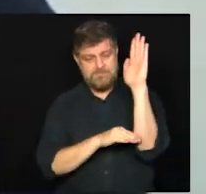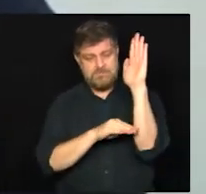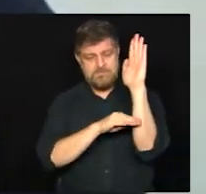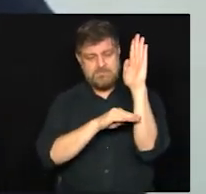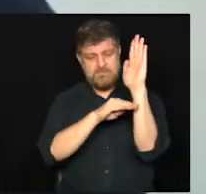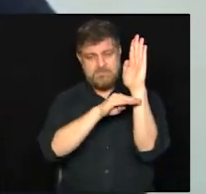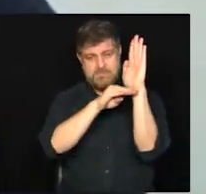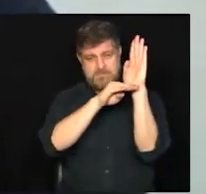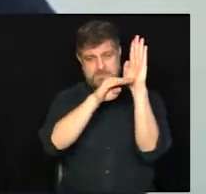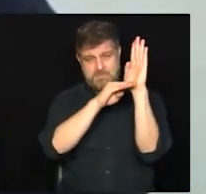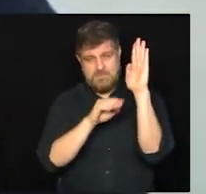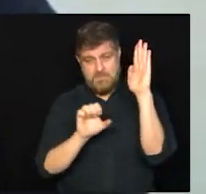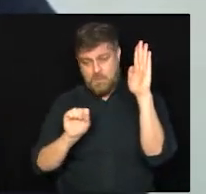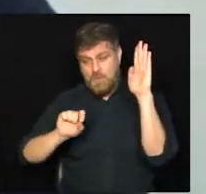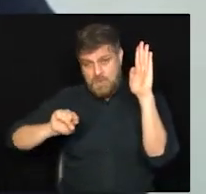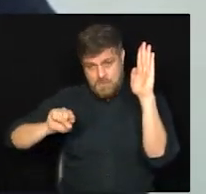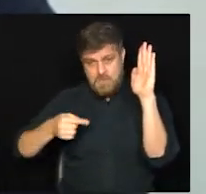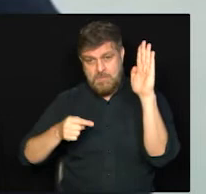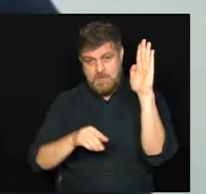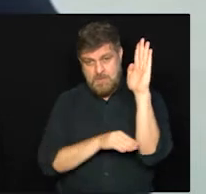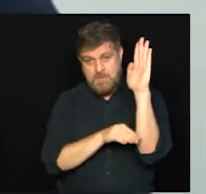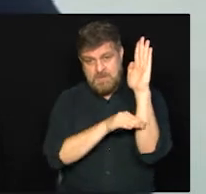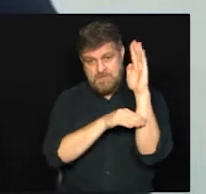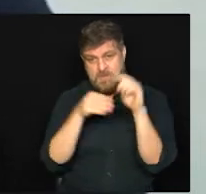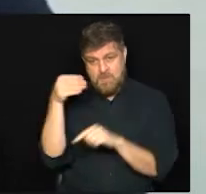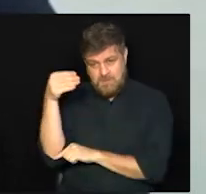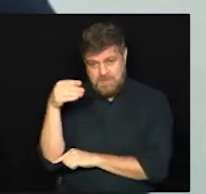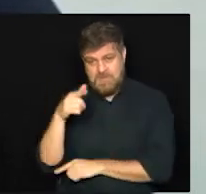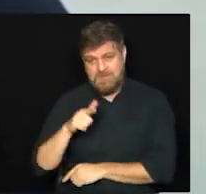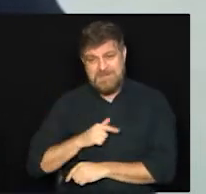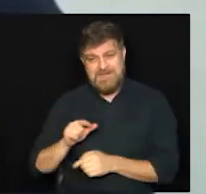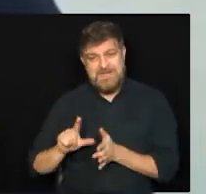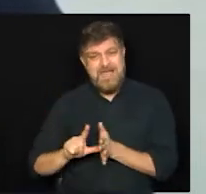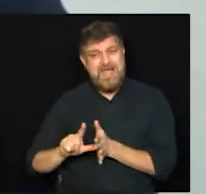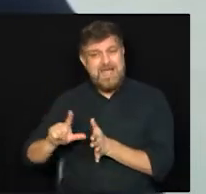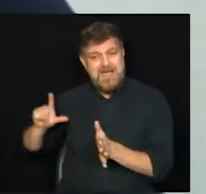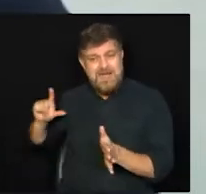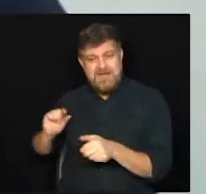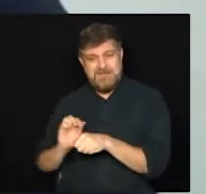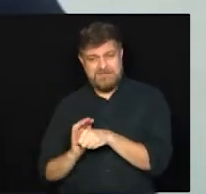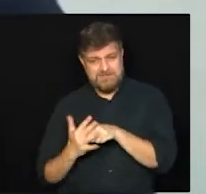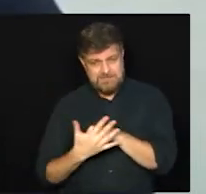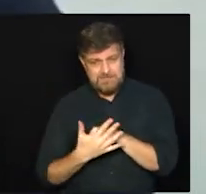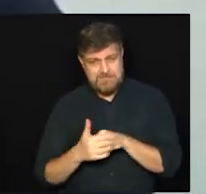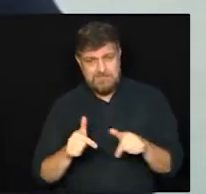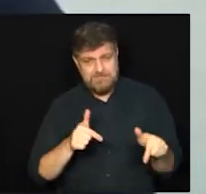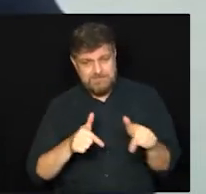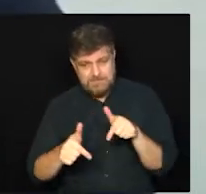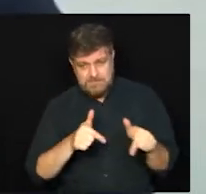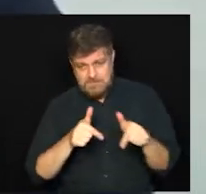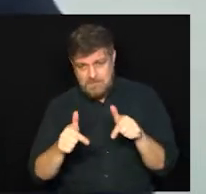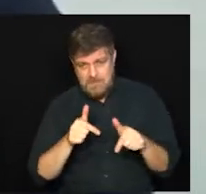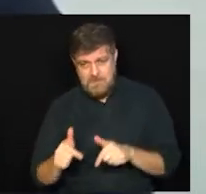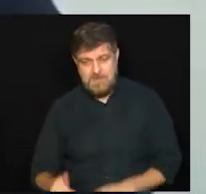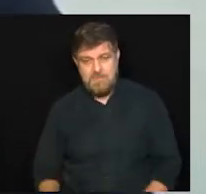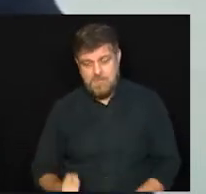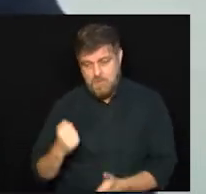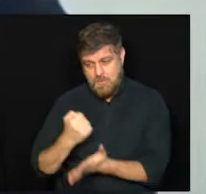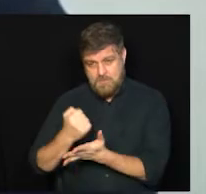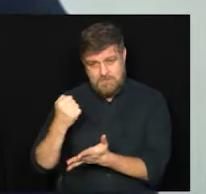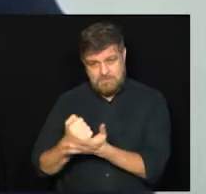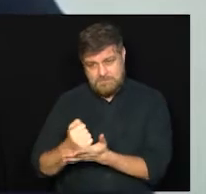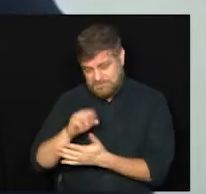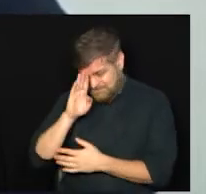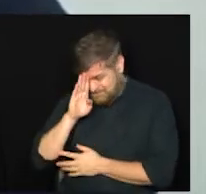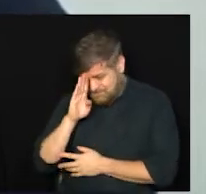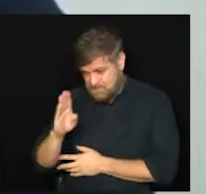Campinas oferece 8 mil apartamentos. Antes da crise, empregos diretos, né? Estou falando de empregos diretos. Quando a gente fala de empregos diretos, a gente